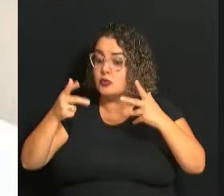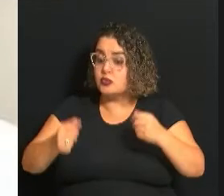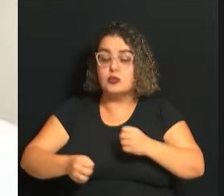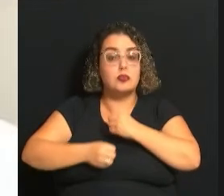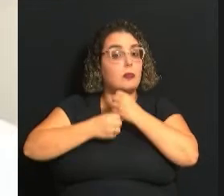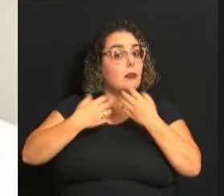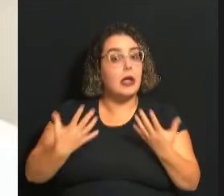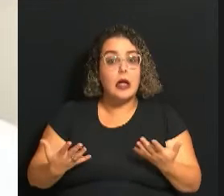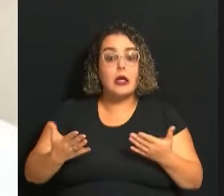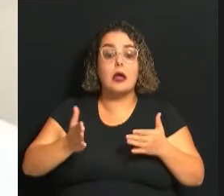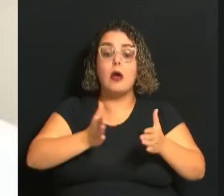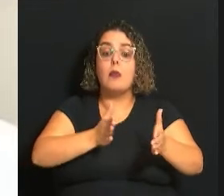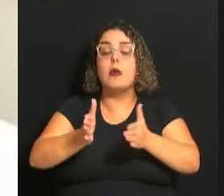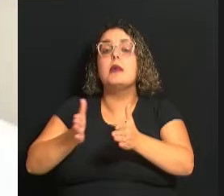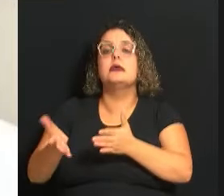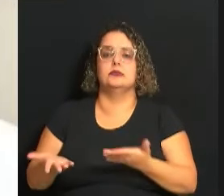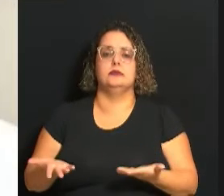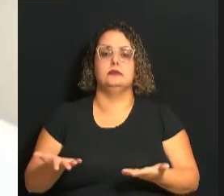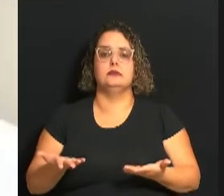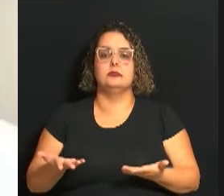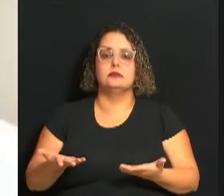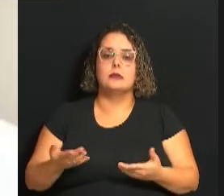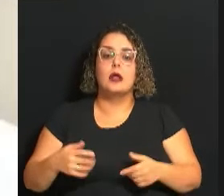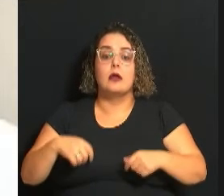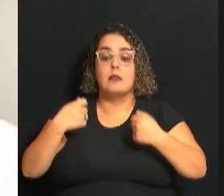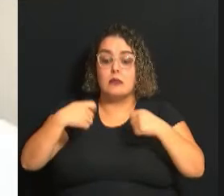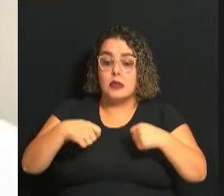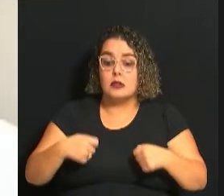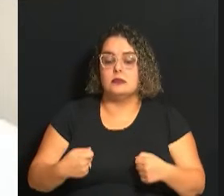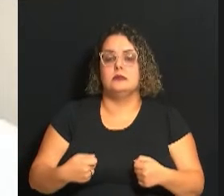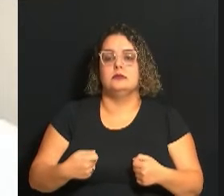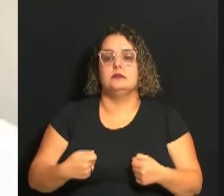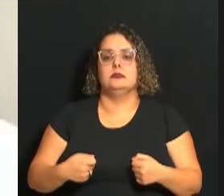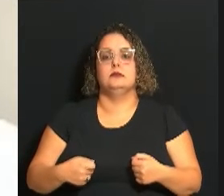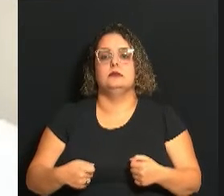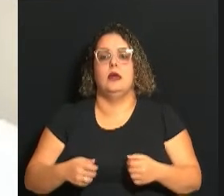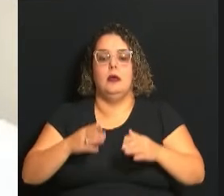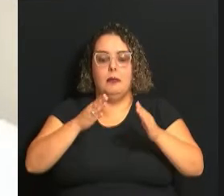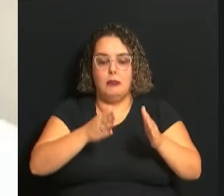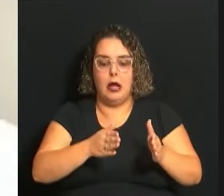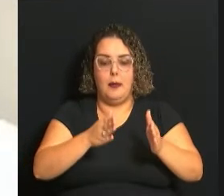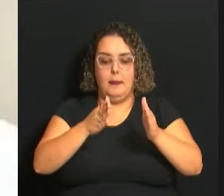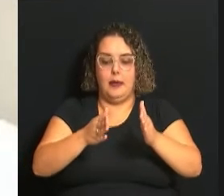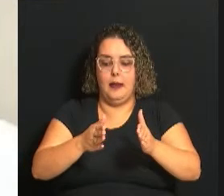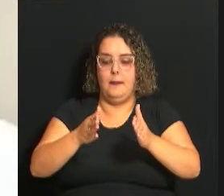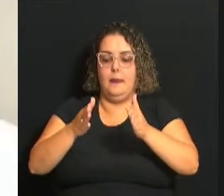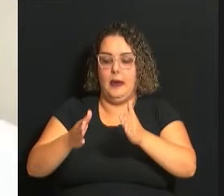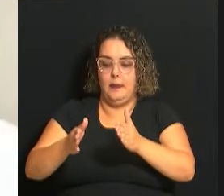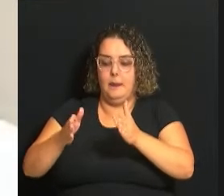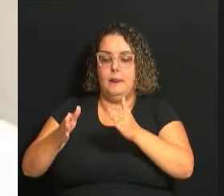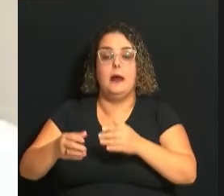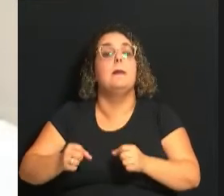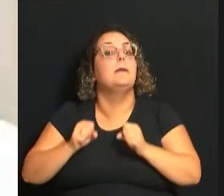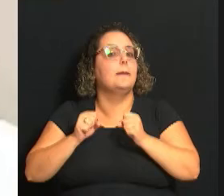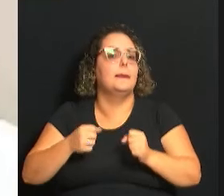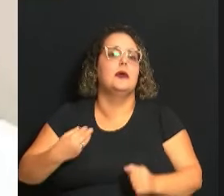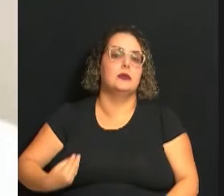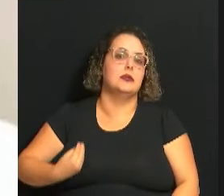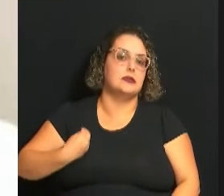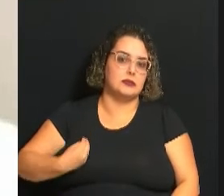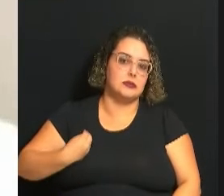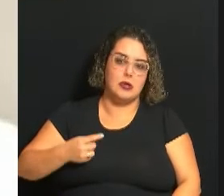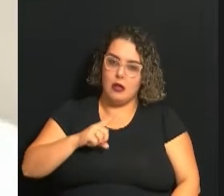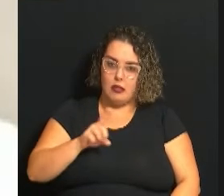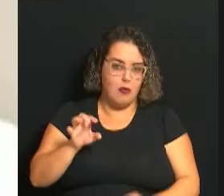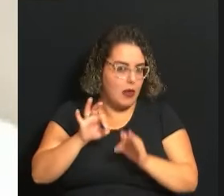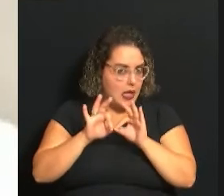fase. Então, que eu tinha que, né, fatiando todos os momentos para que eu pudesse sobreviver. Não é uma coisa